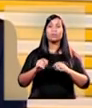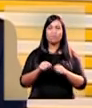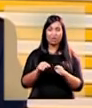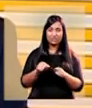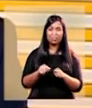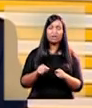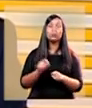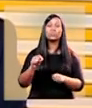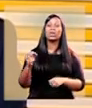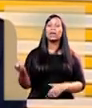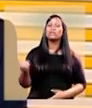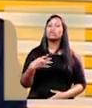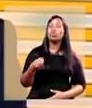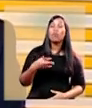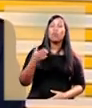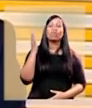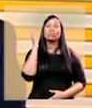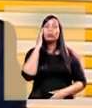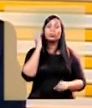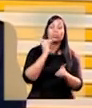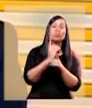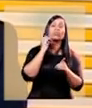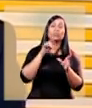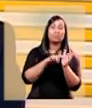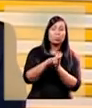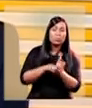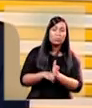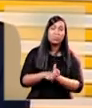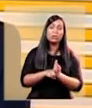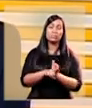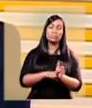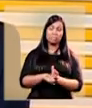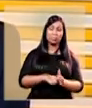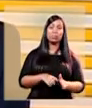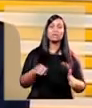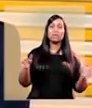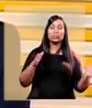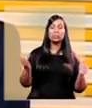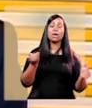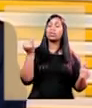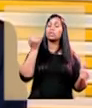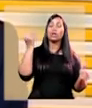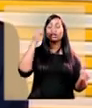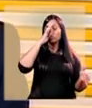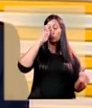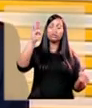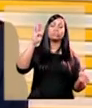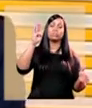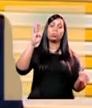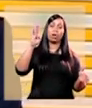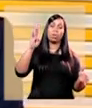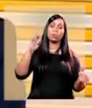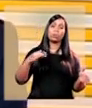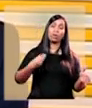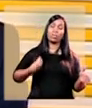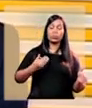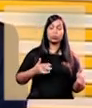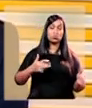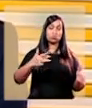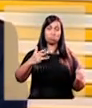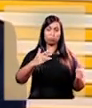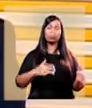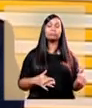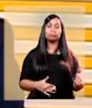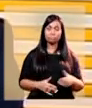aplicando isso as novas descobertas da medicina, que essa idade é fundamental para o resto da vida, né? São